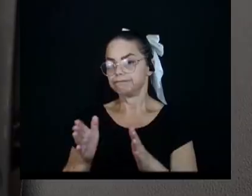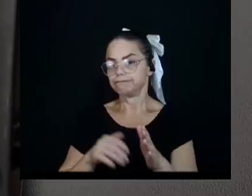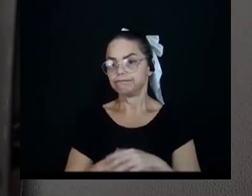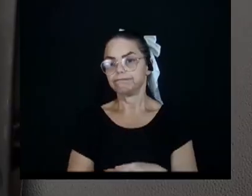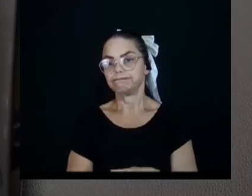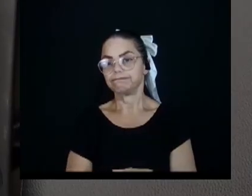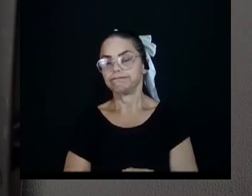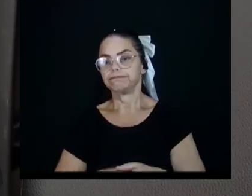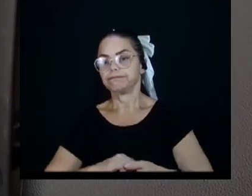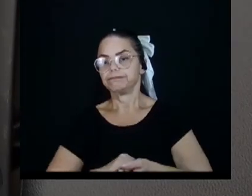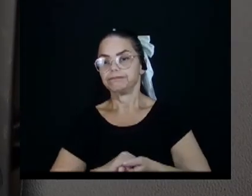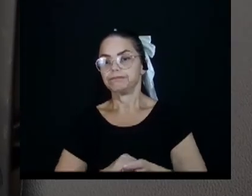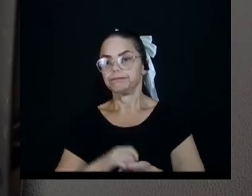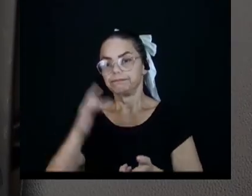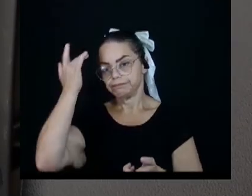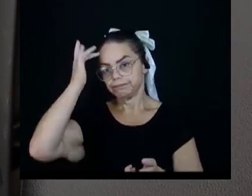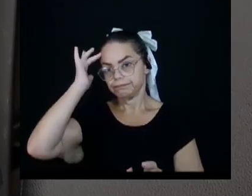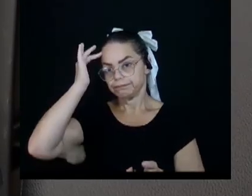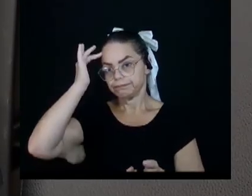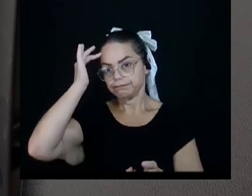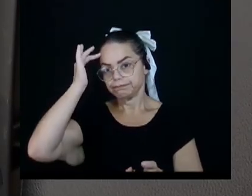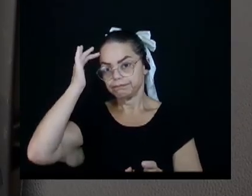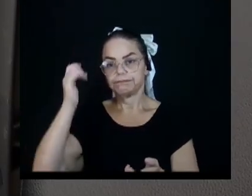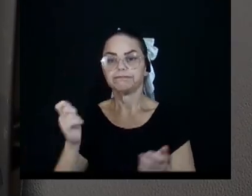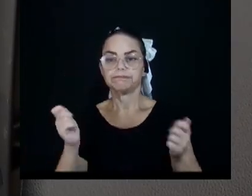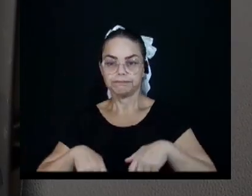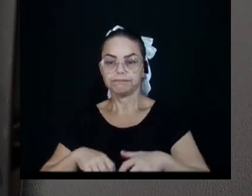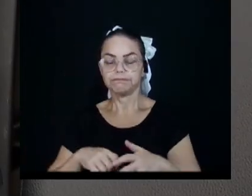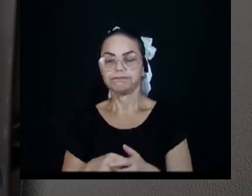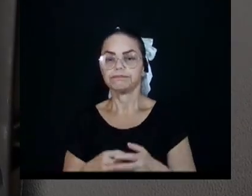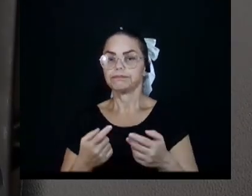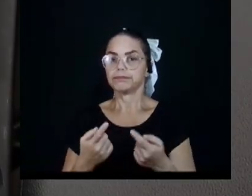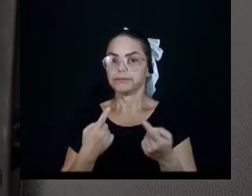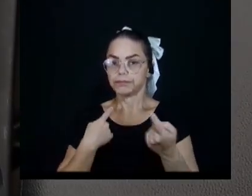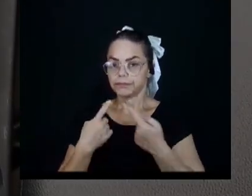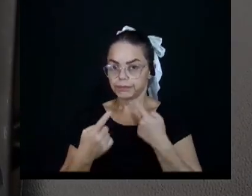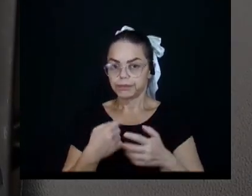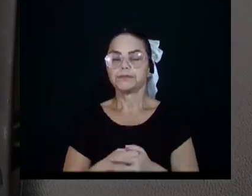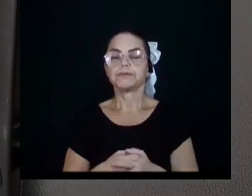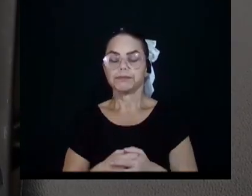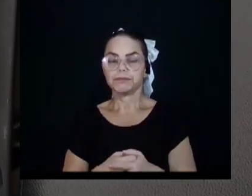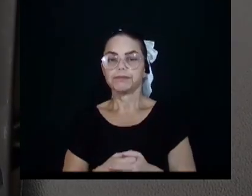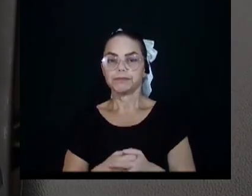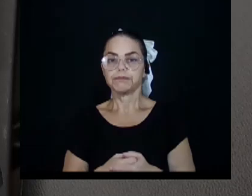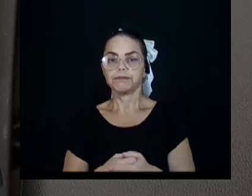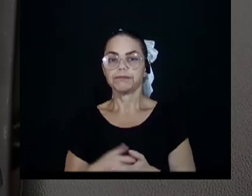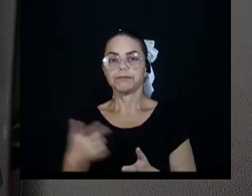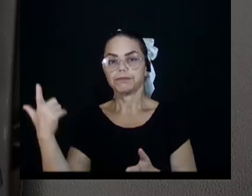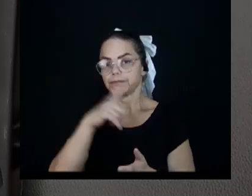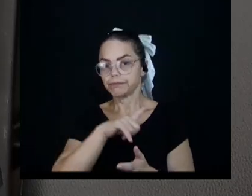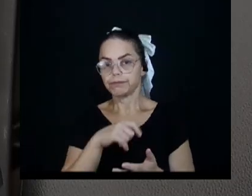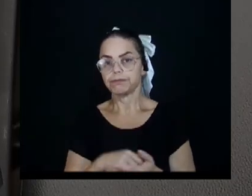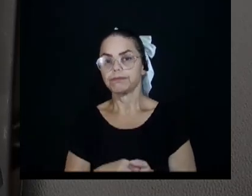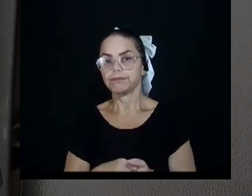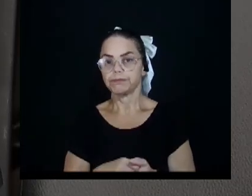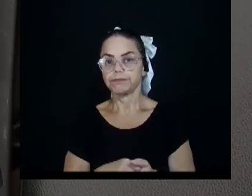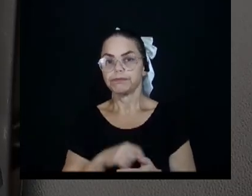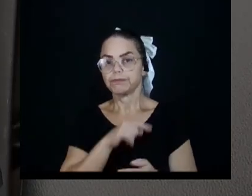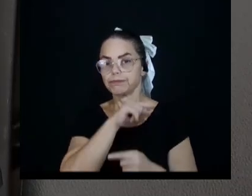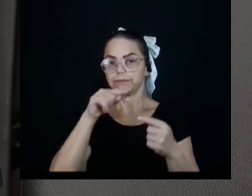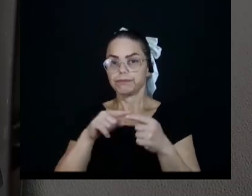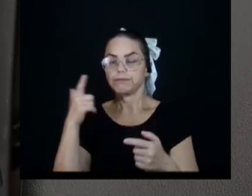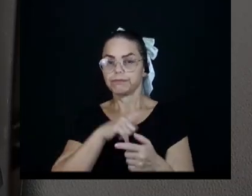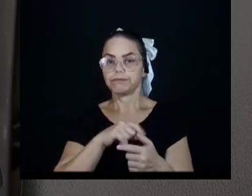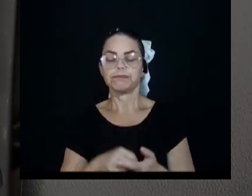isso está em aberto, pode ser discutido, o importante é a gente alcançar esse objetivo e colocar ele na lei para